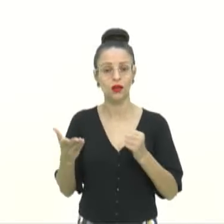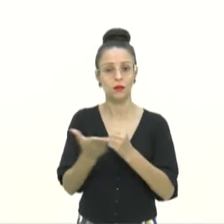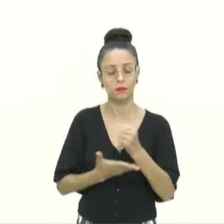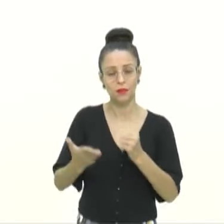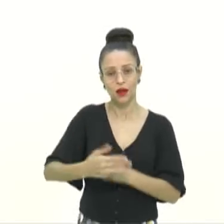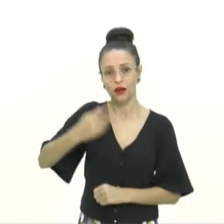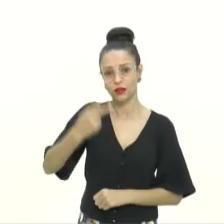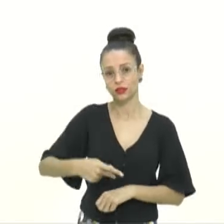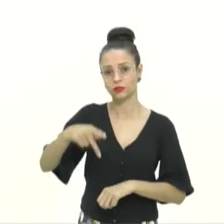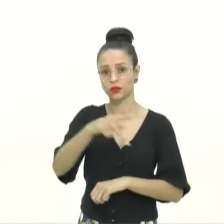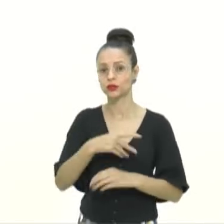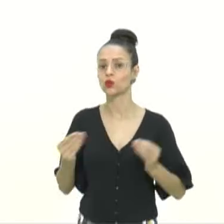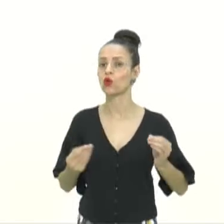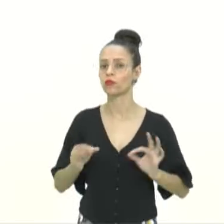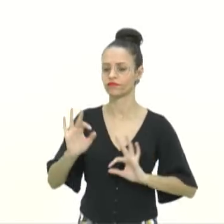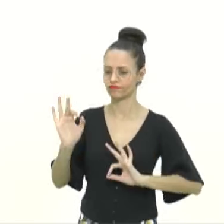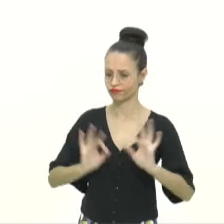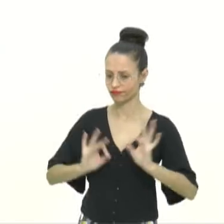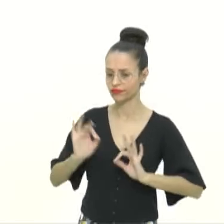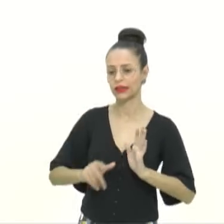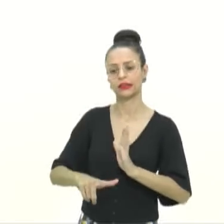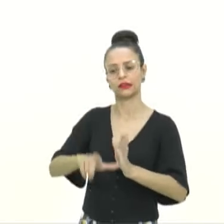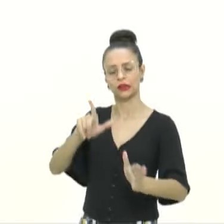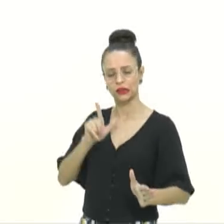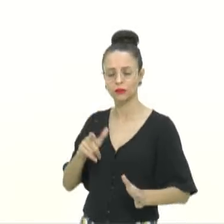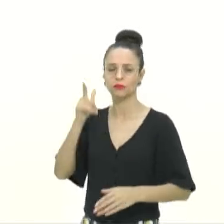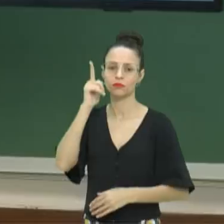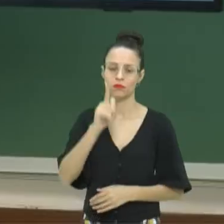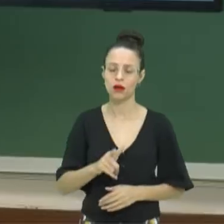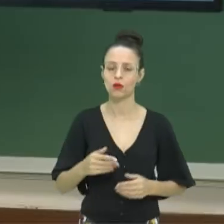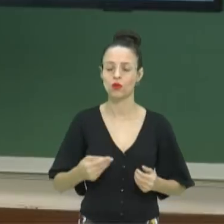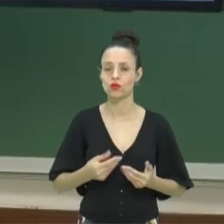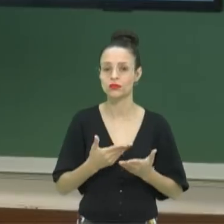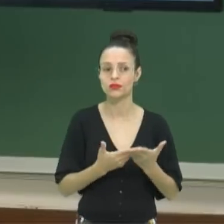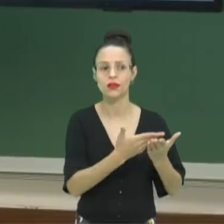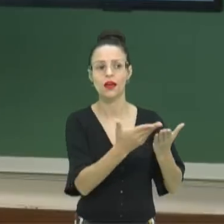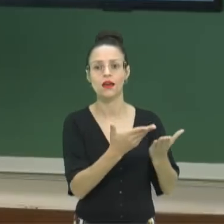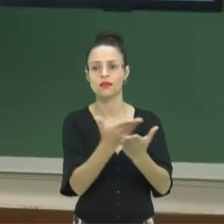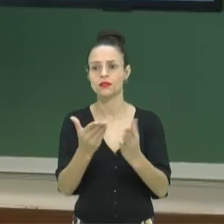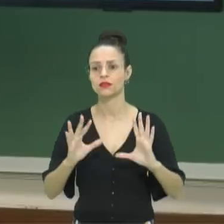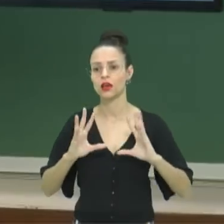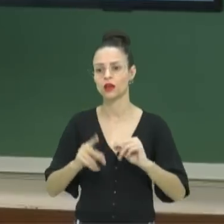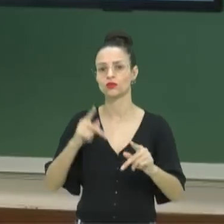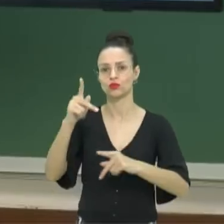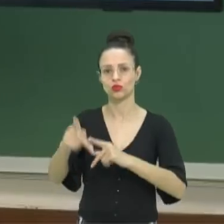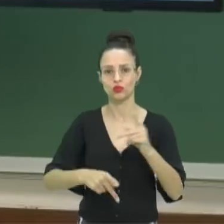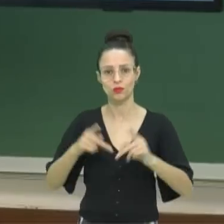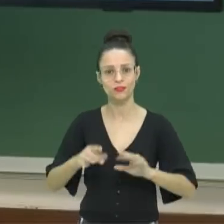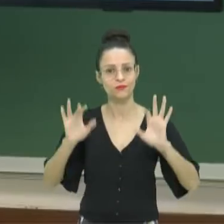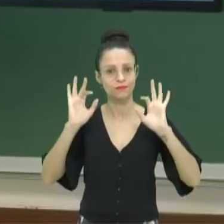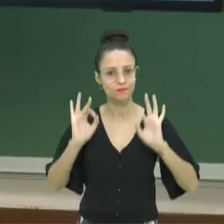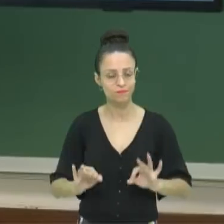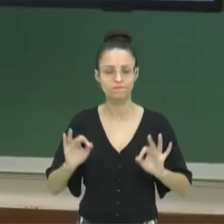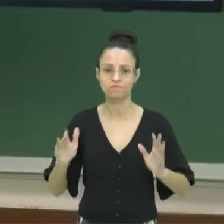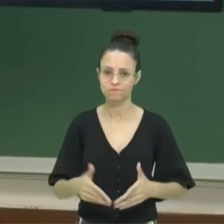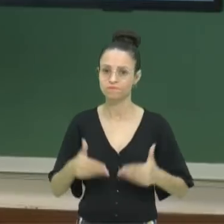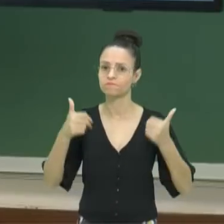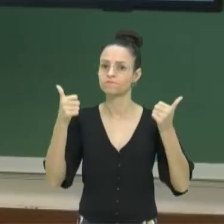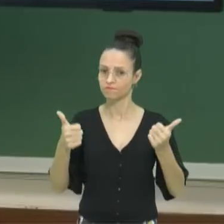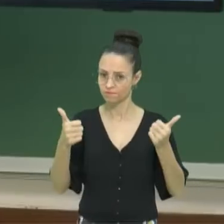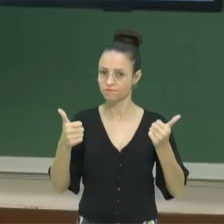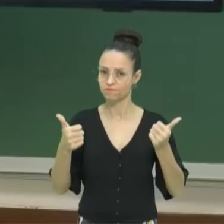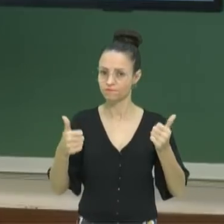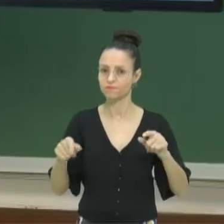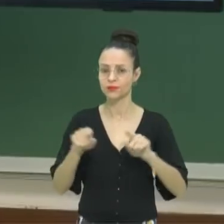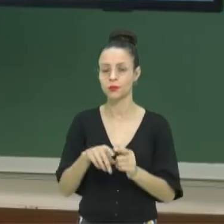básico deve se planejar para conseguir atender a população de forma eficiente